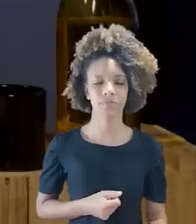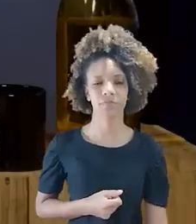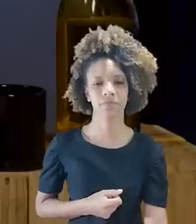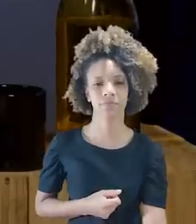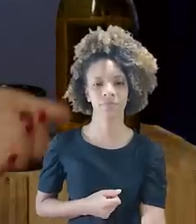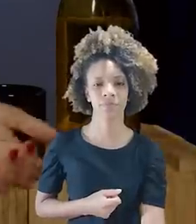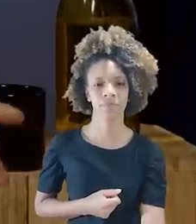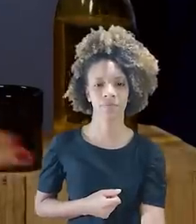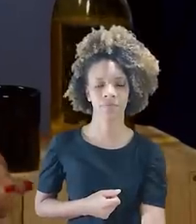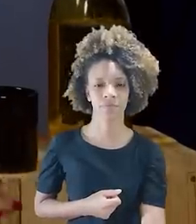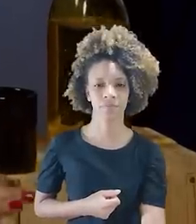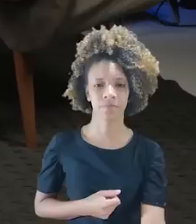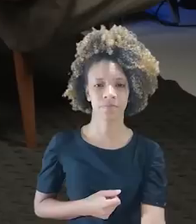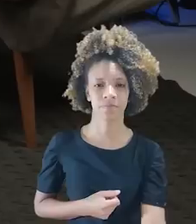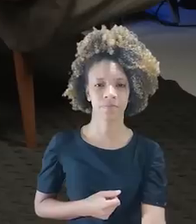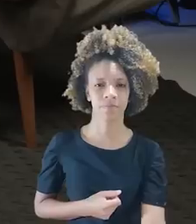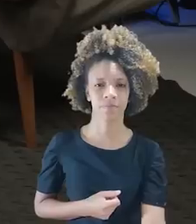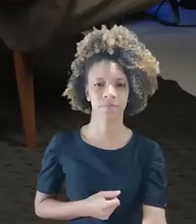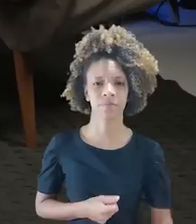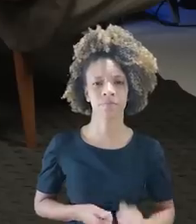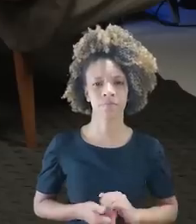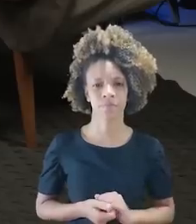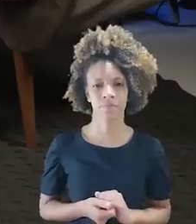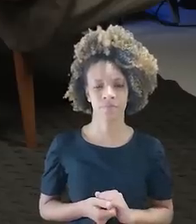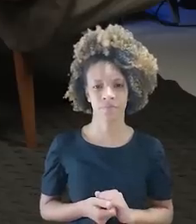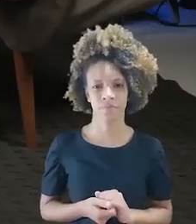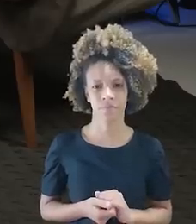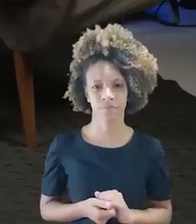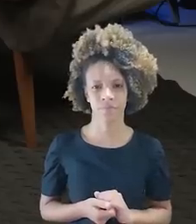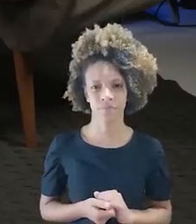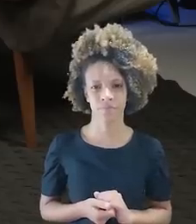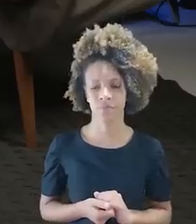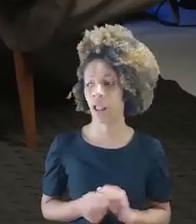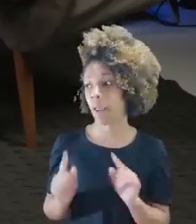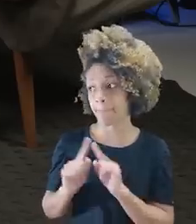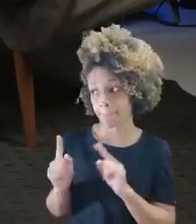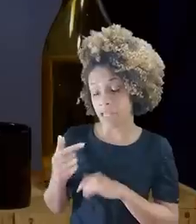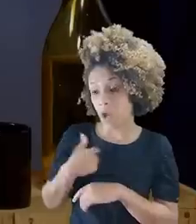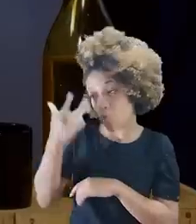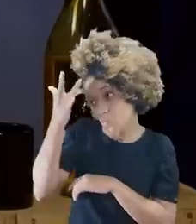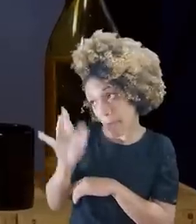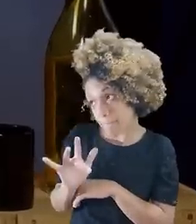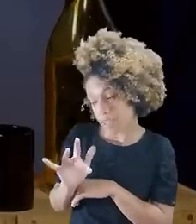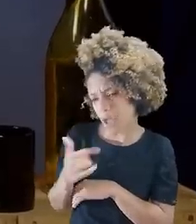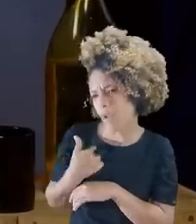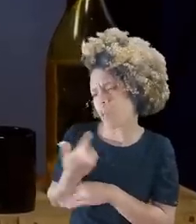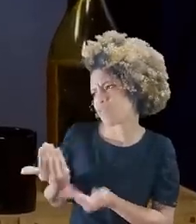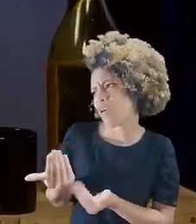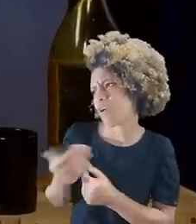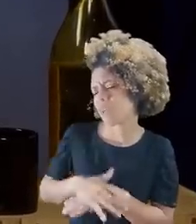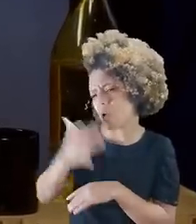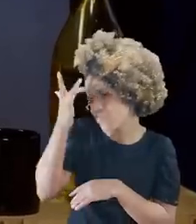distanciar falar press Ah sou eu assim prazer te conhecer tal Não eu tava no eu